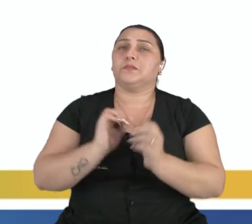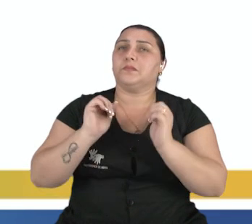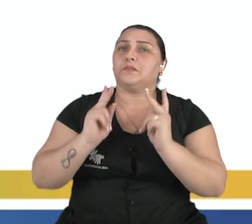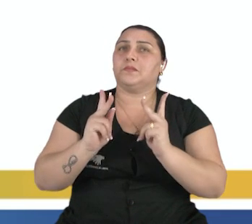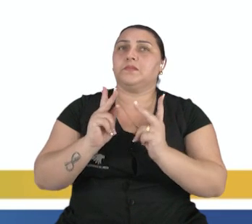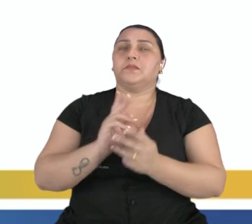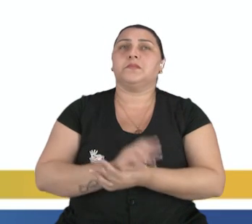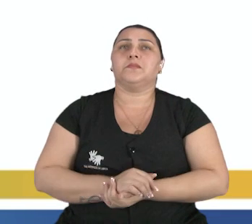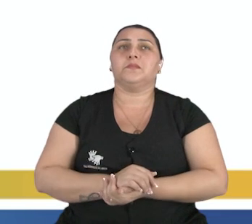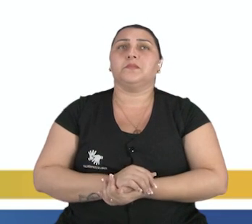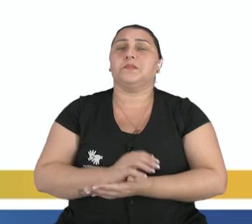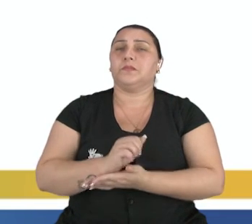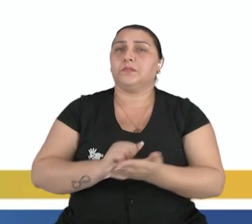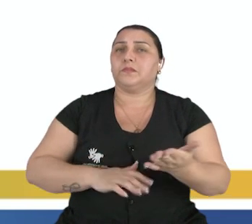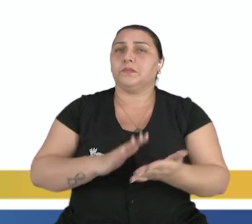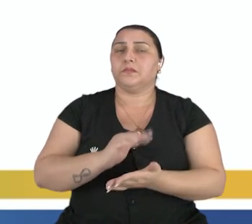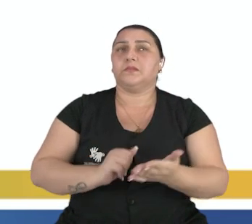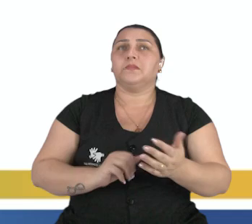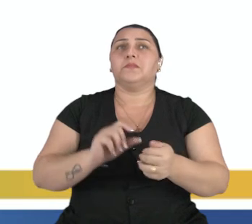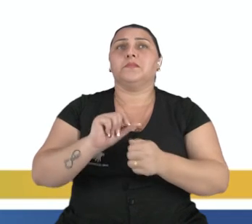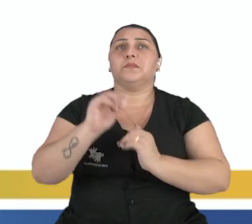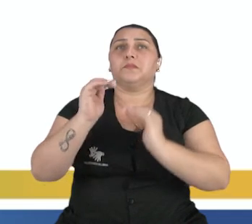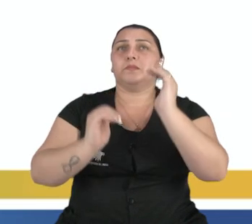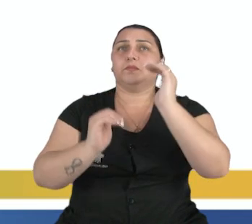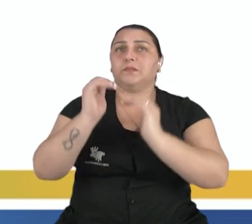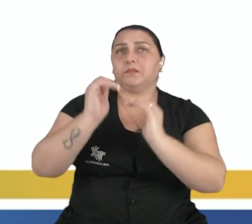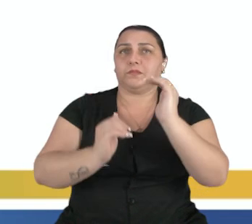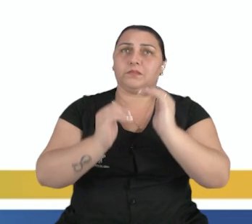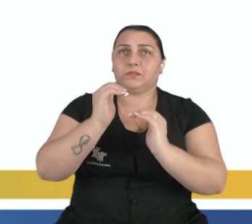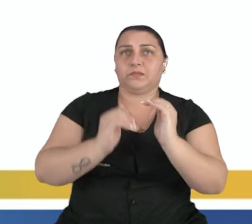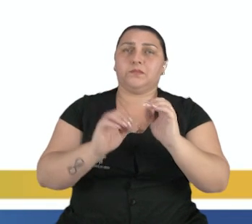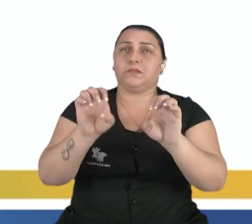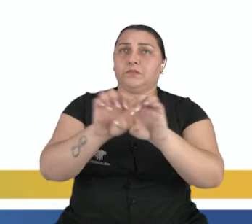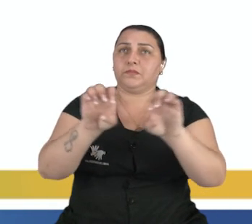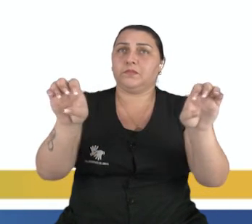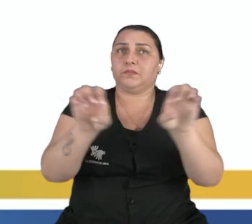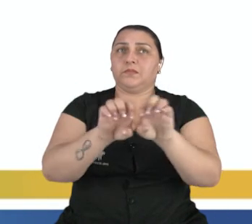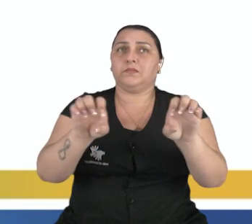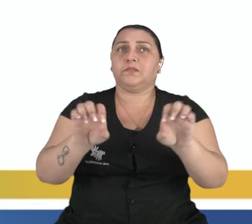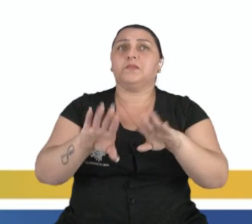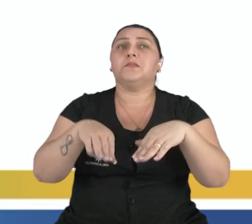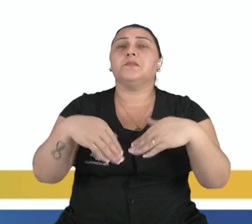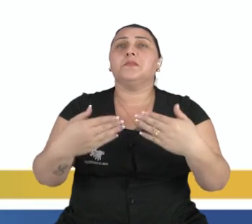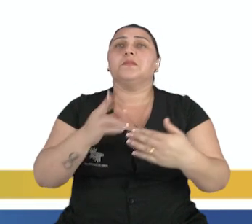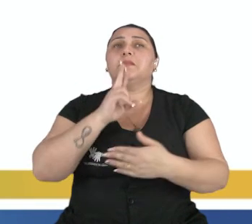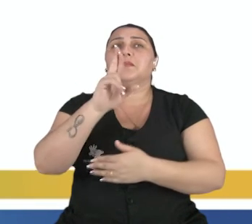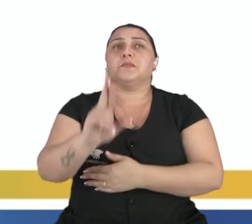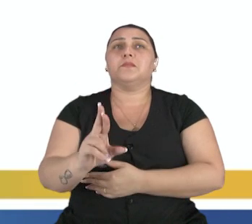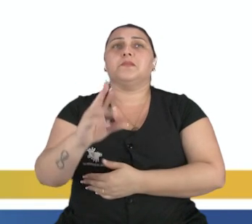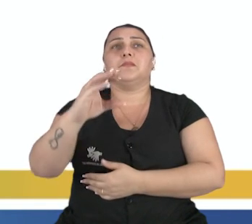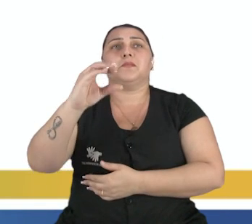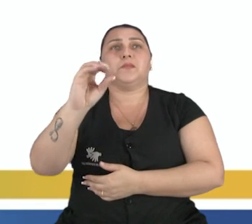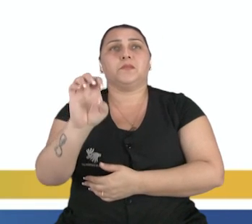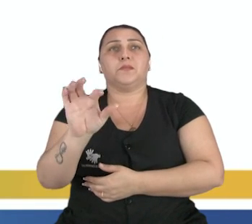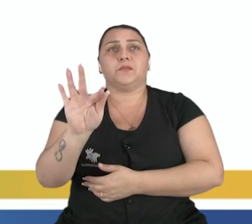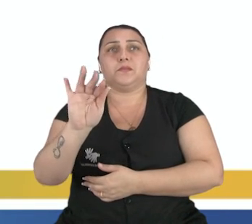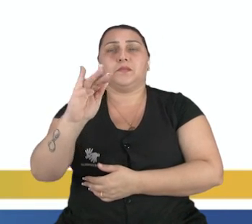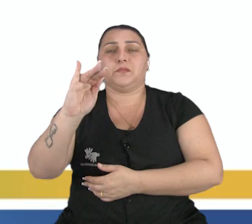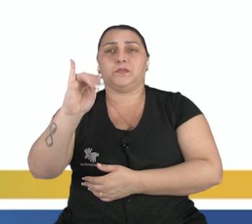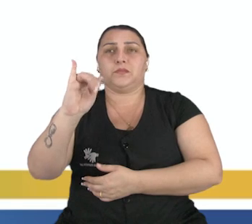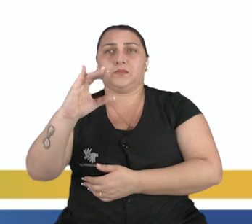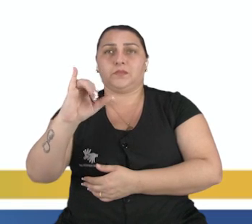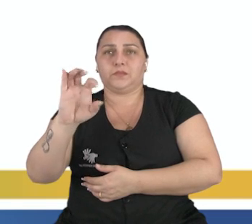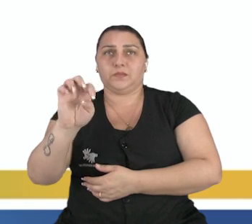Ok? Exercitando, fazendo o balanceamento dessa equação, aqui, quais são os coeficientes dessa